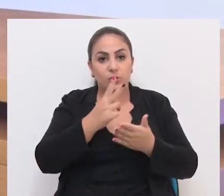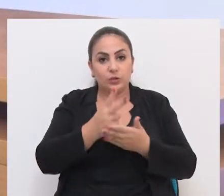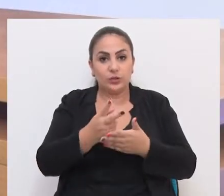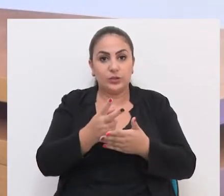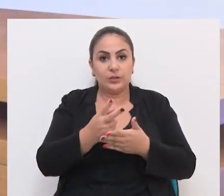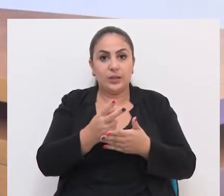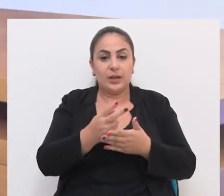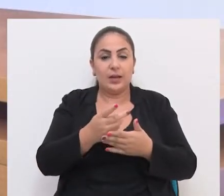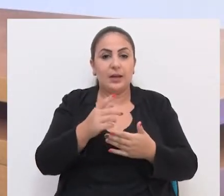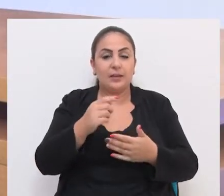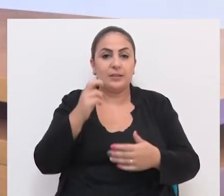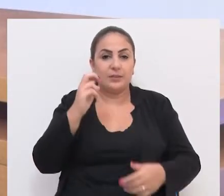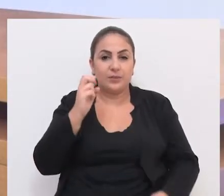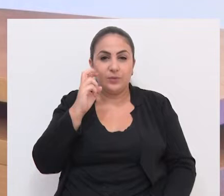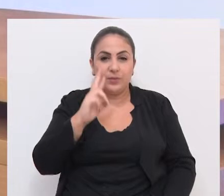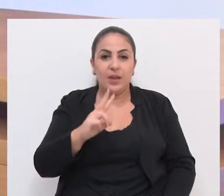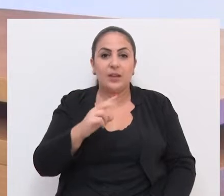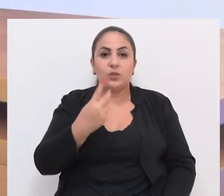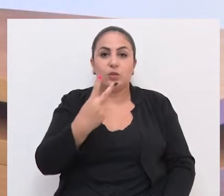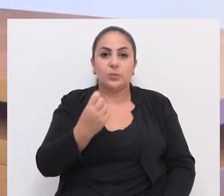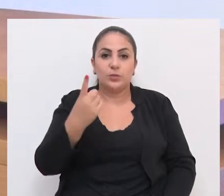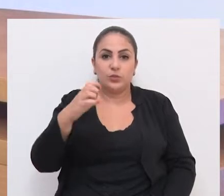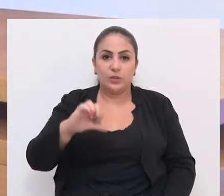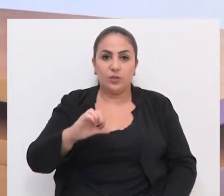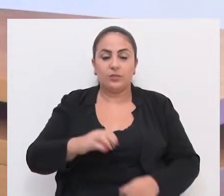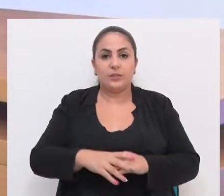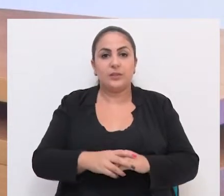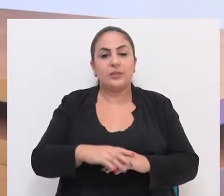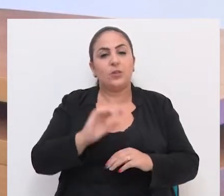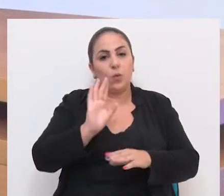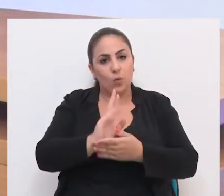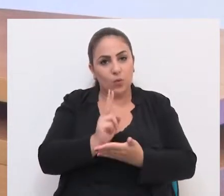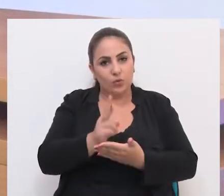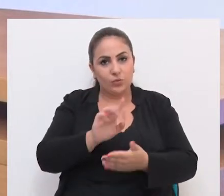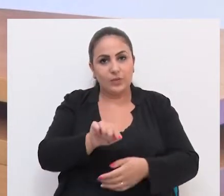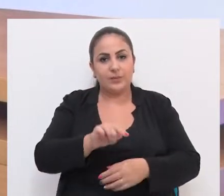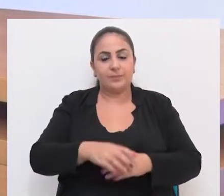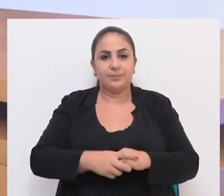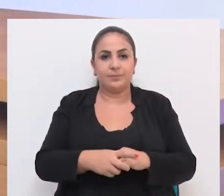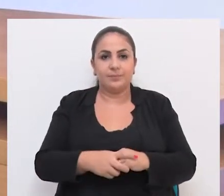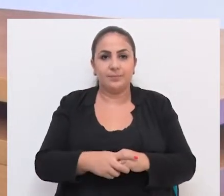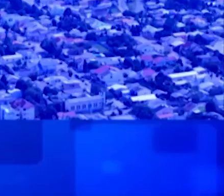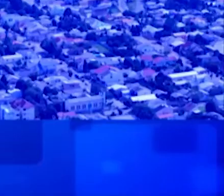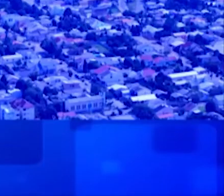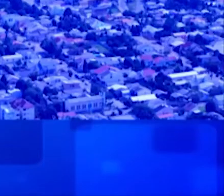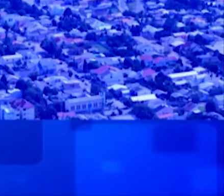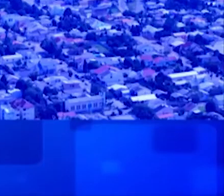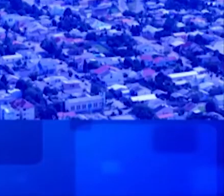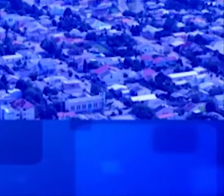nós vamos dar sequência às reapresentações de 2019. Não saia daí!